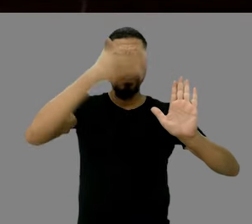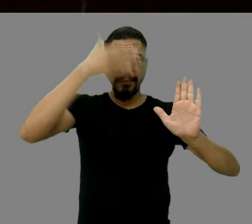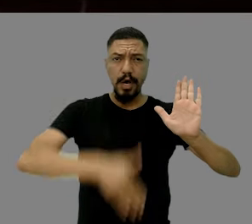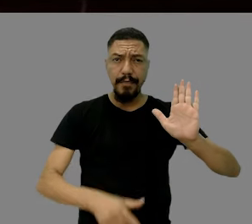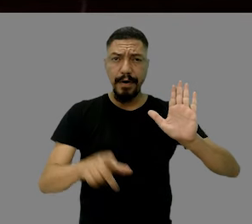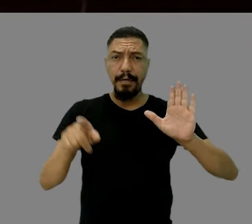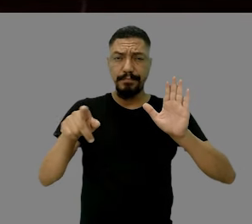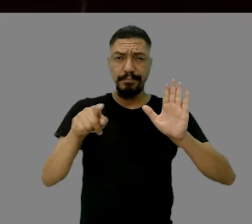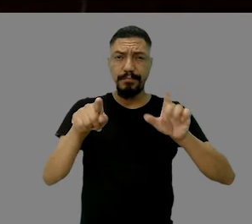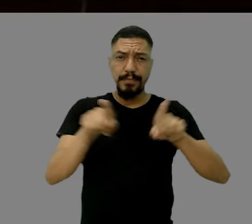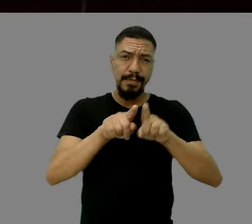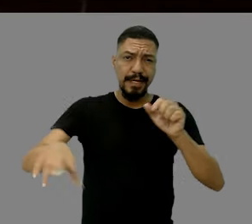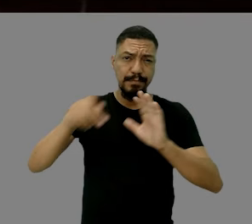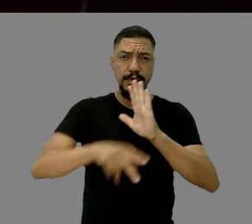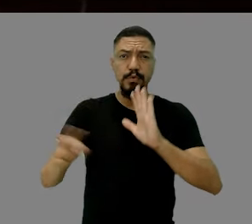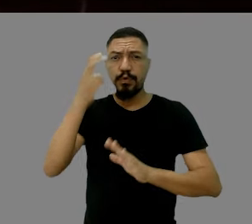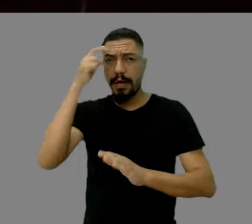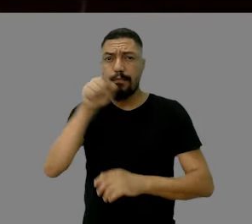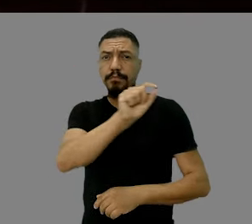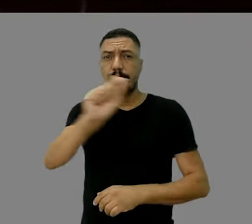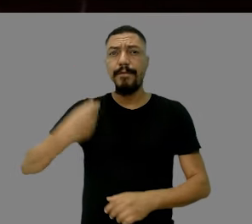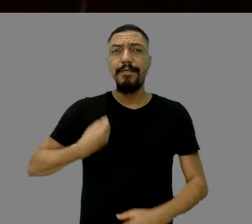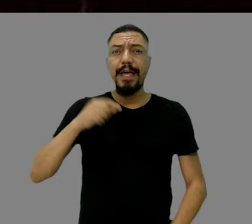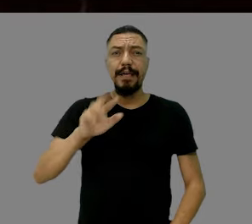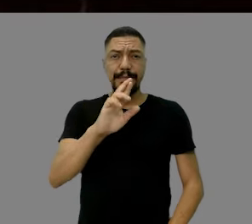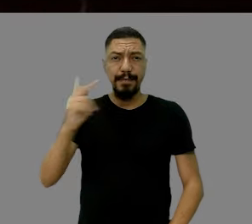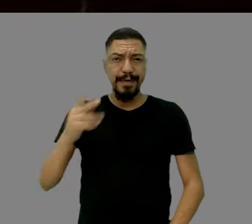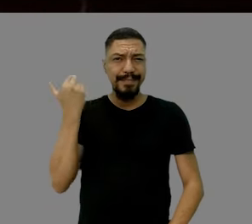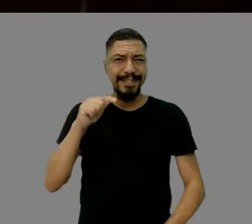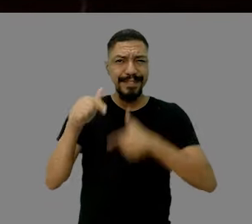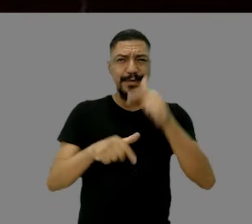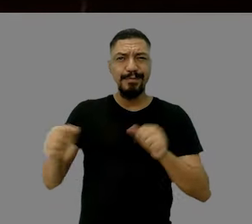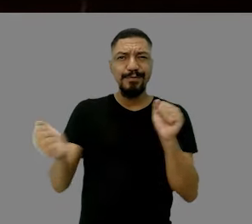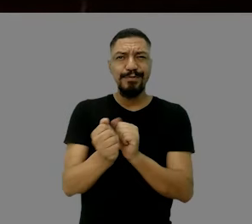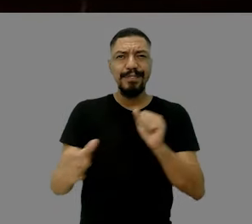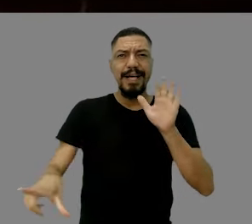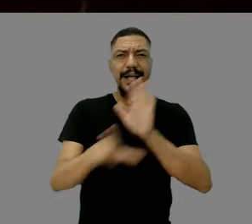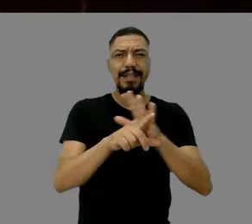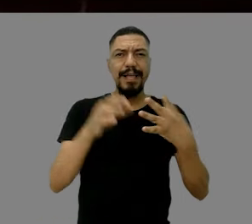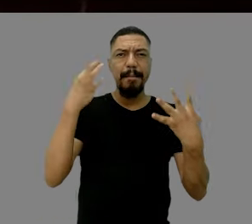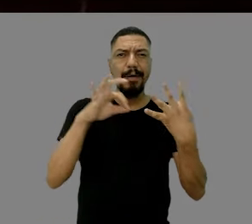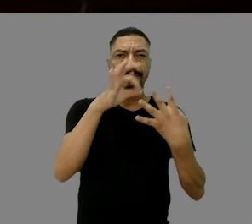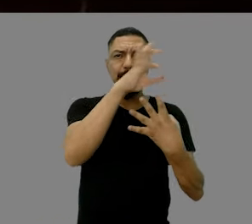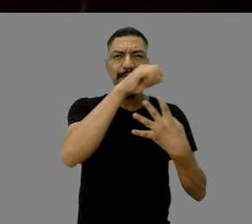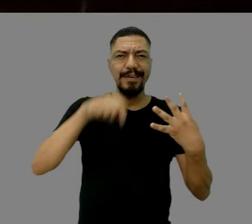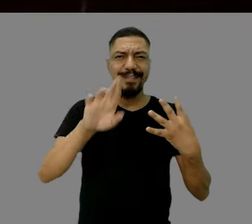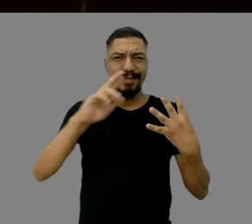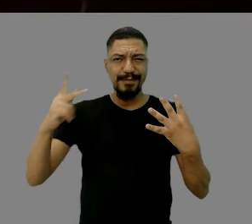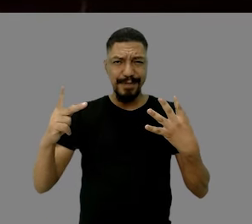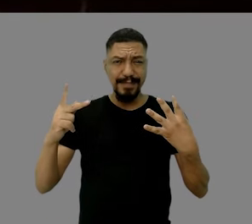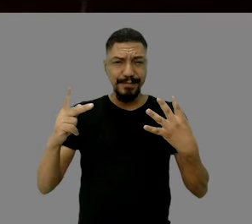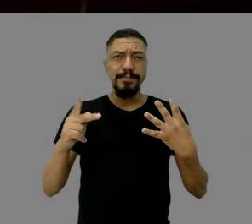isso que essa live tem feito aqui, a gente trabalhou juntos, né, na Lei Paulo Gustavo de Ribeirão Pires, então foi uma forma